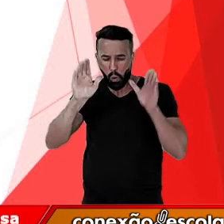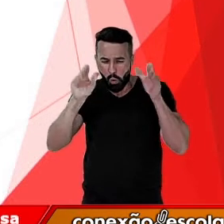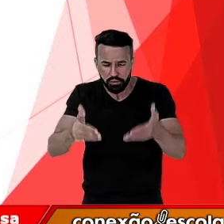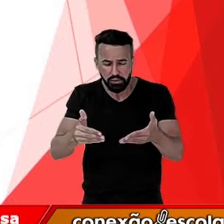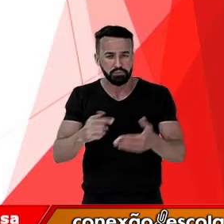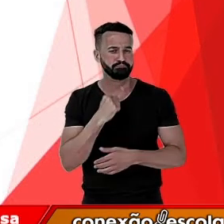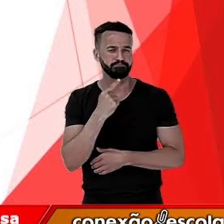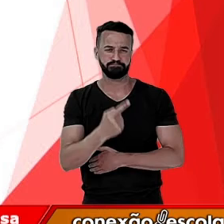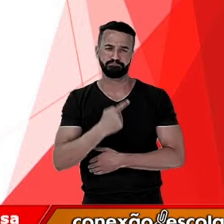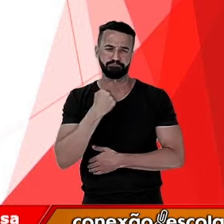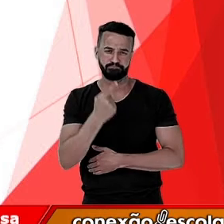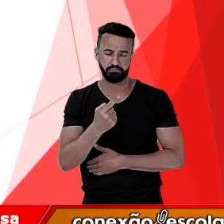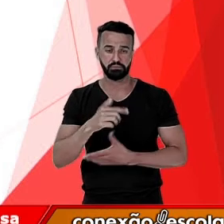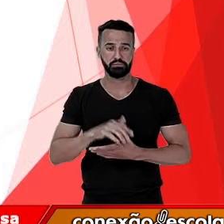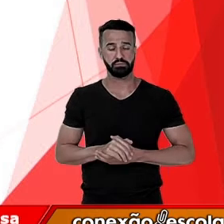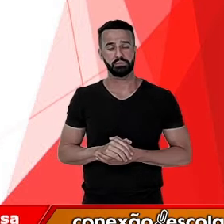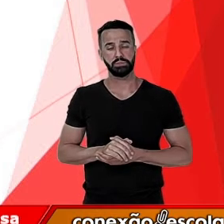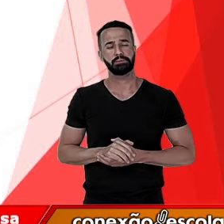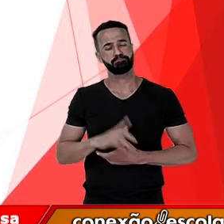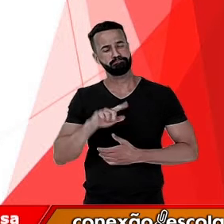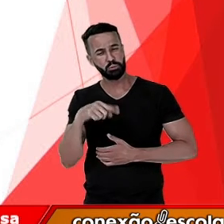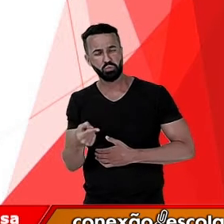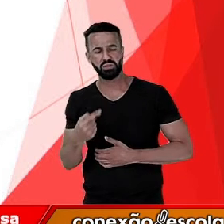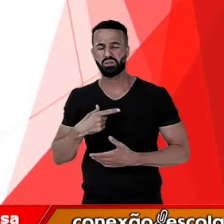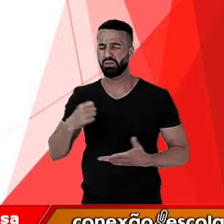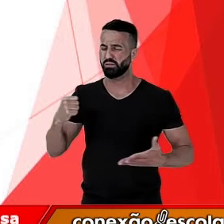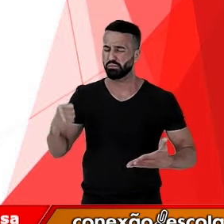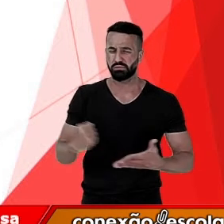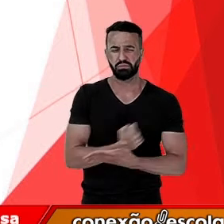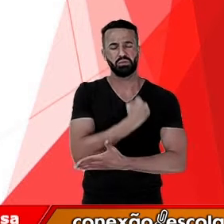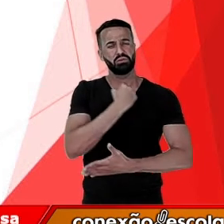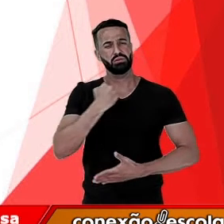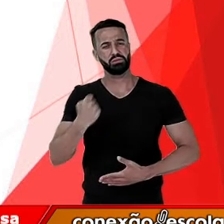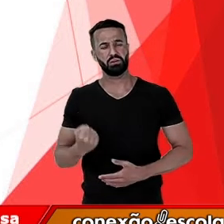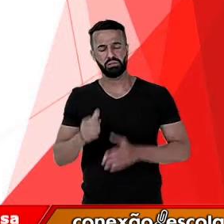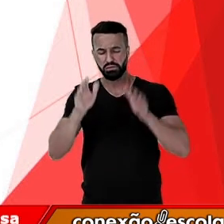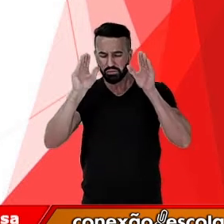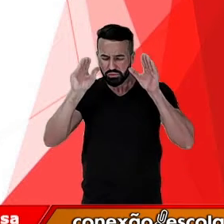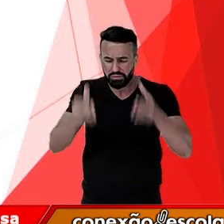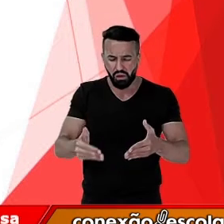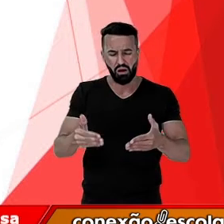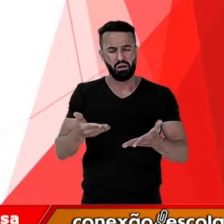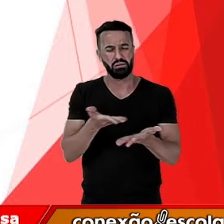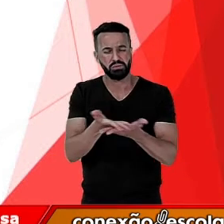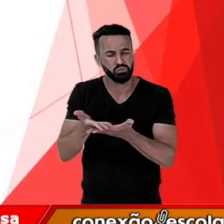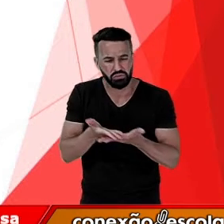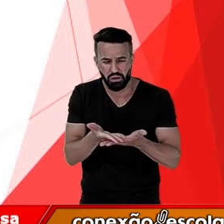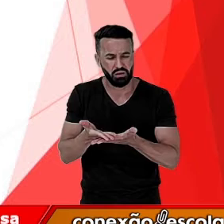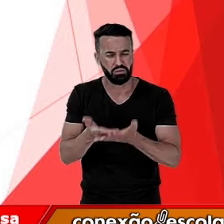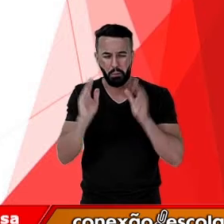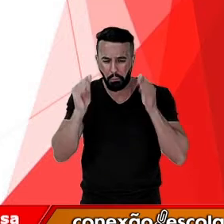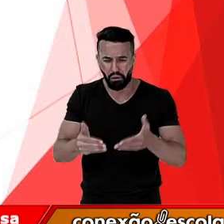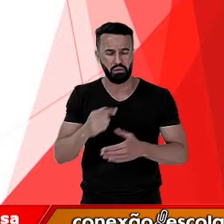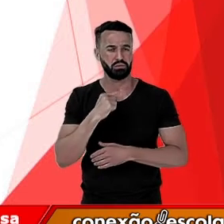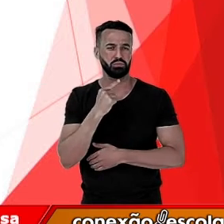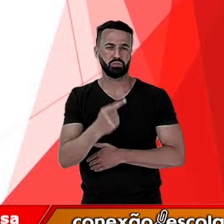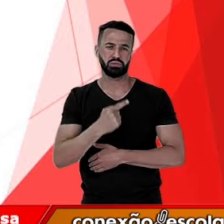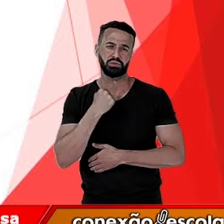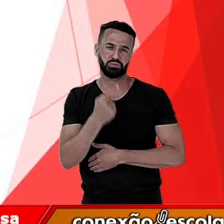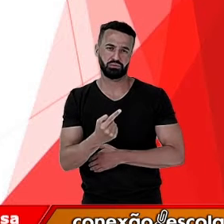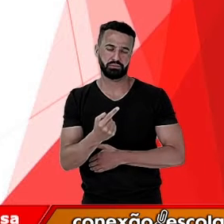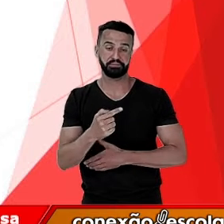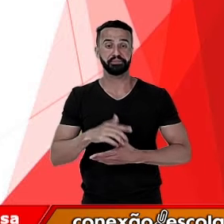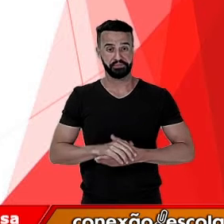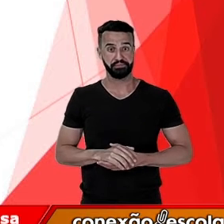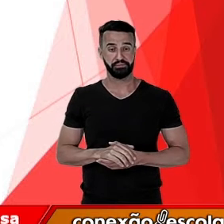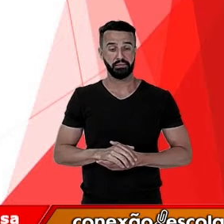ele fala: puxa vida, não consigo me concentrar para estudar. No